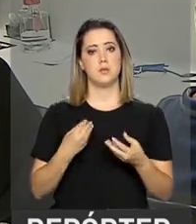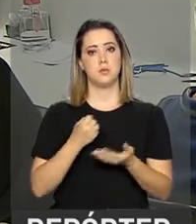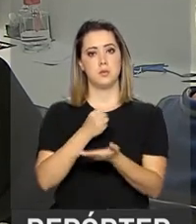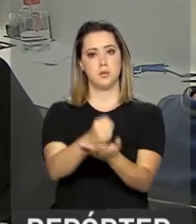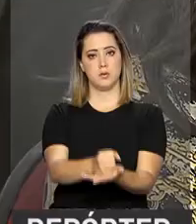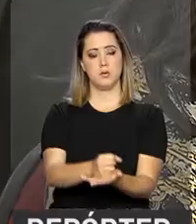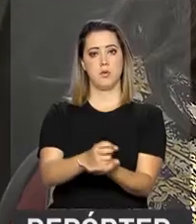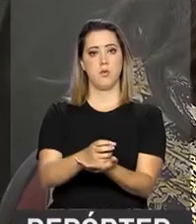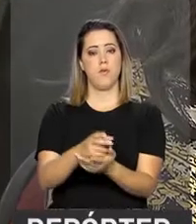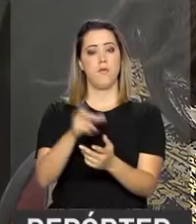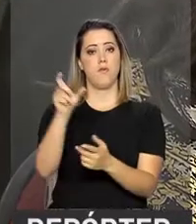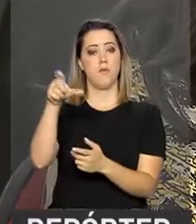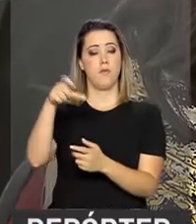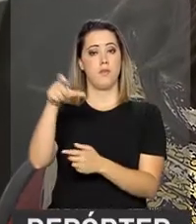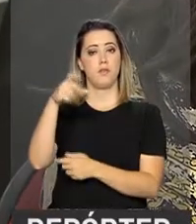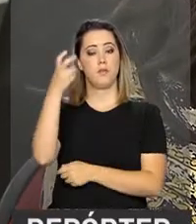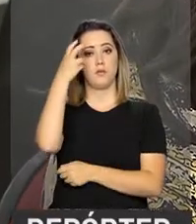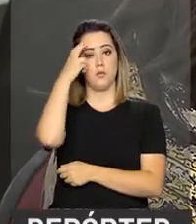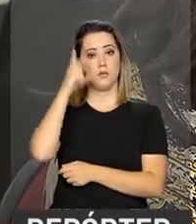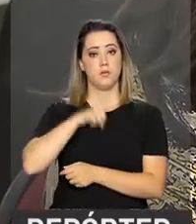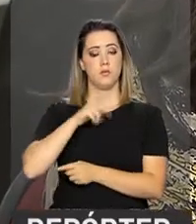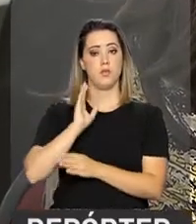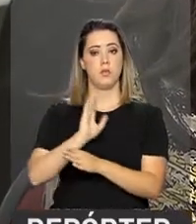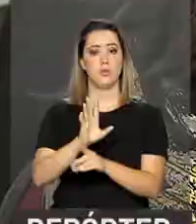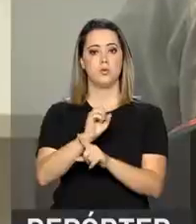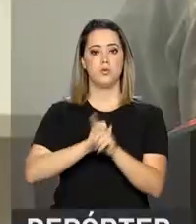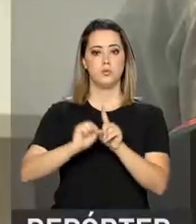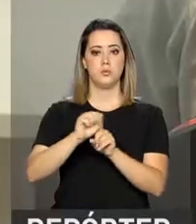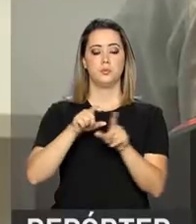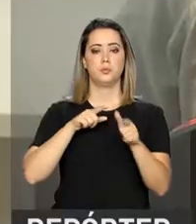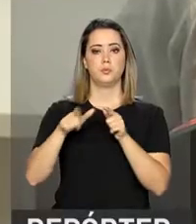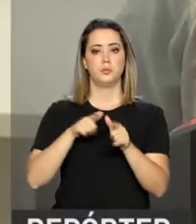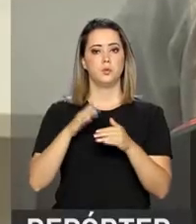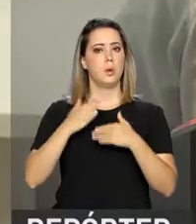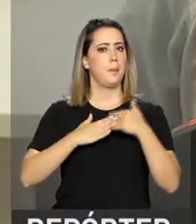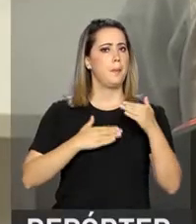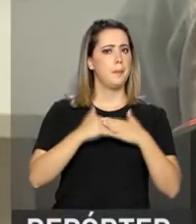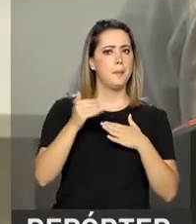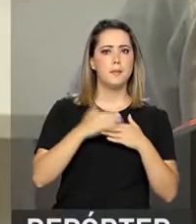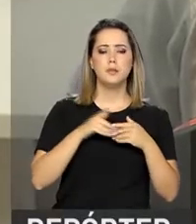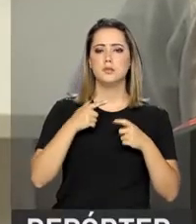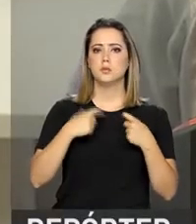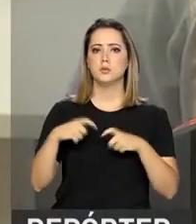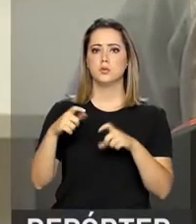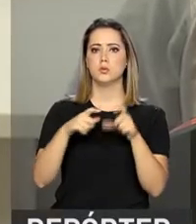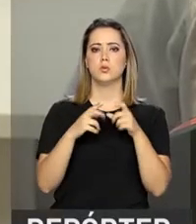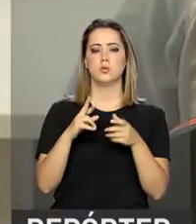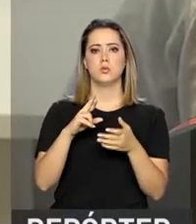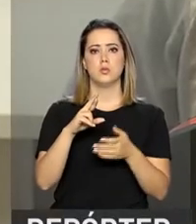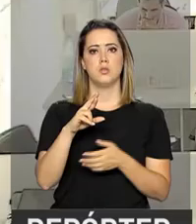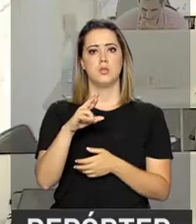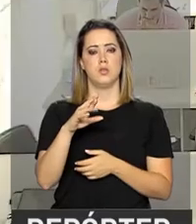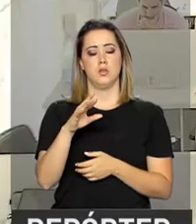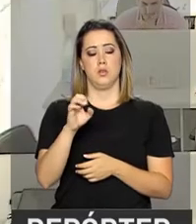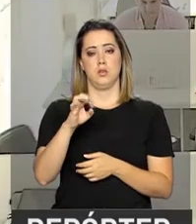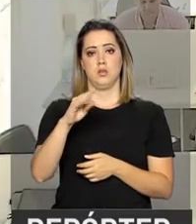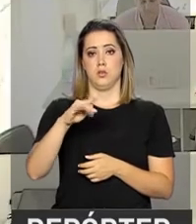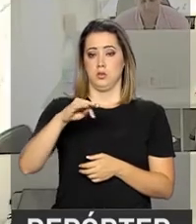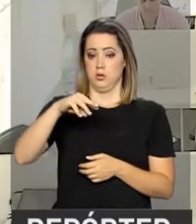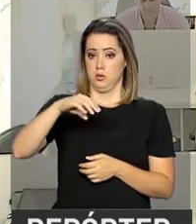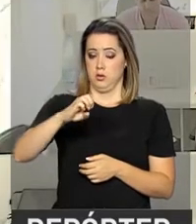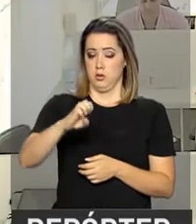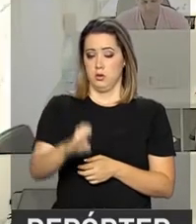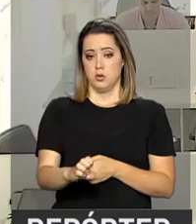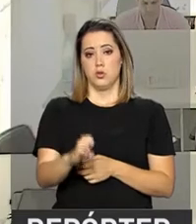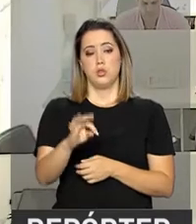seus funcionários têm benefícios sociais e trabalhistas, independentemente do seu regime de tributação. Esta empresa